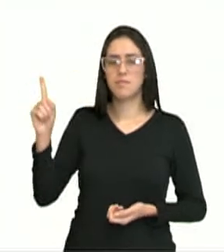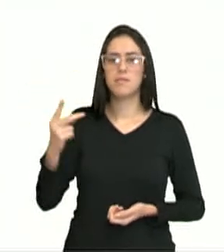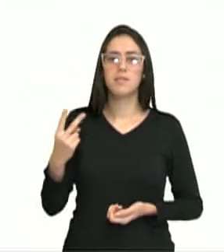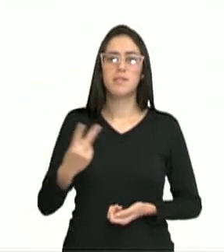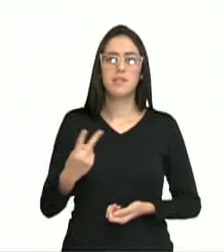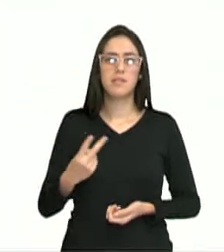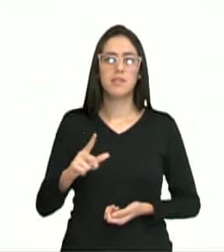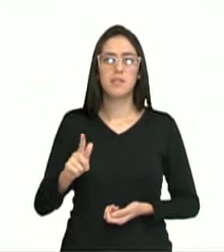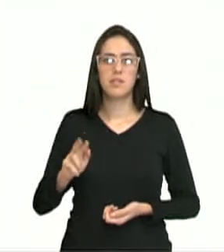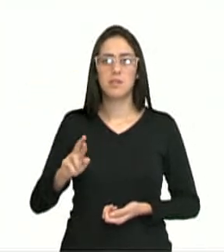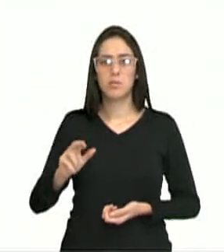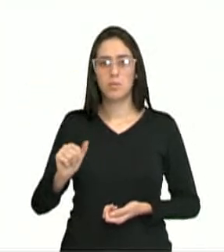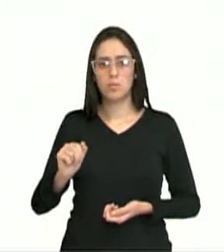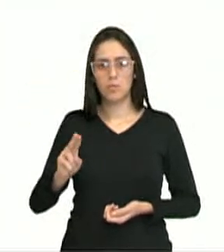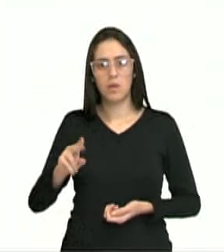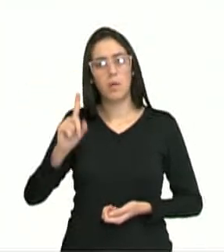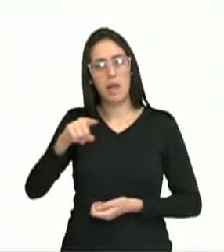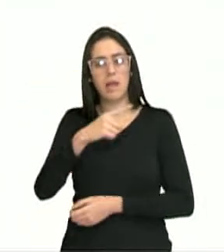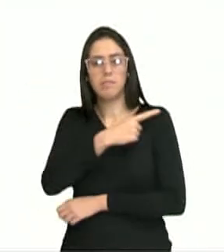grau, tá?